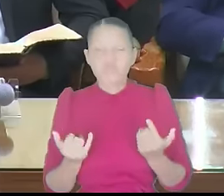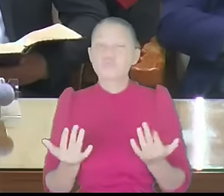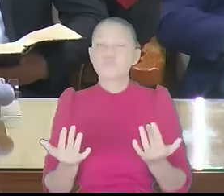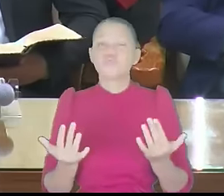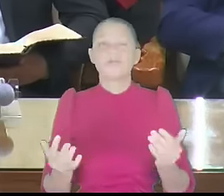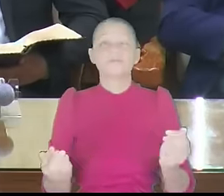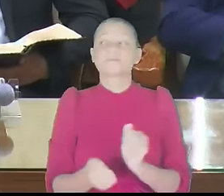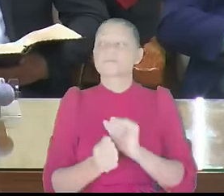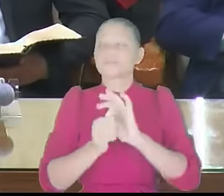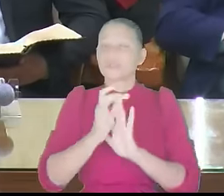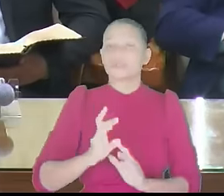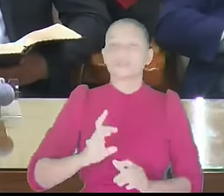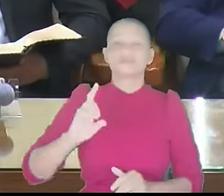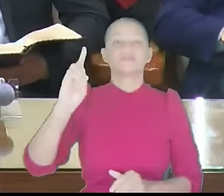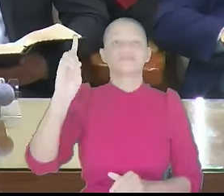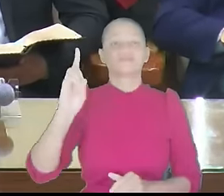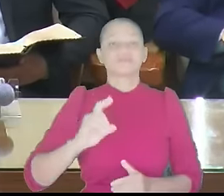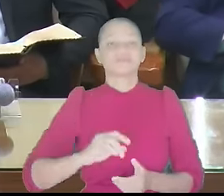Glória a Deus.